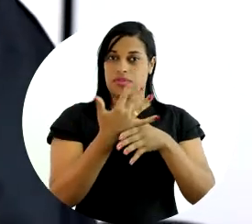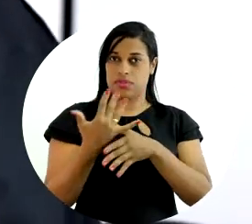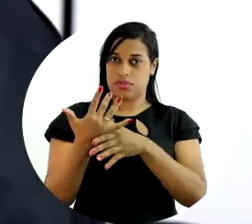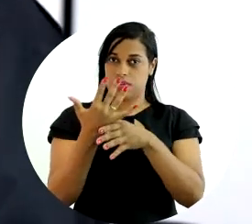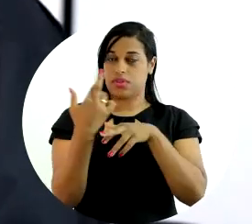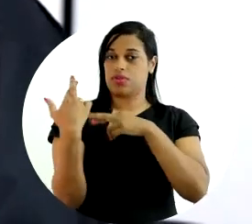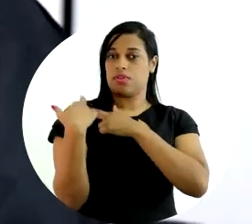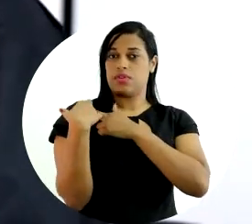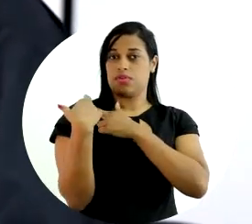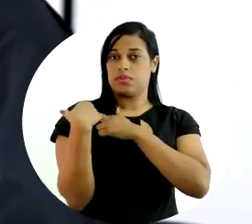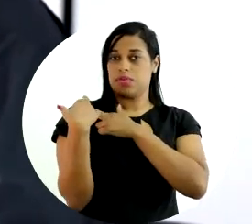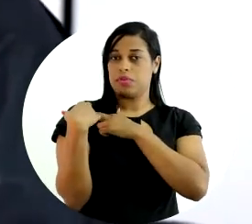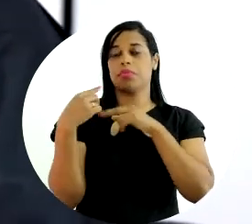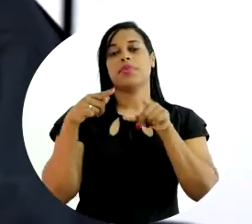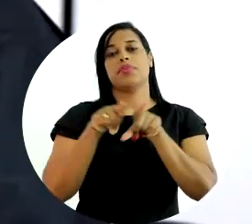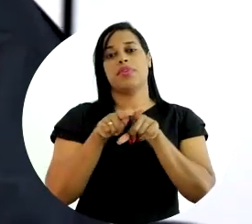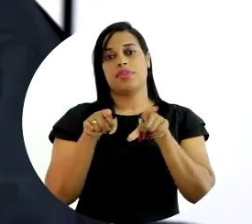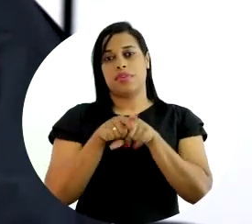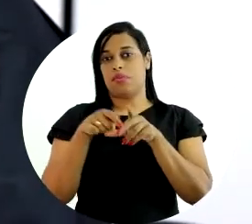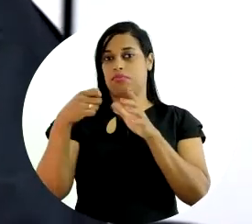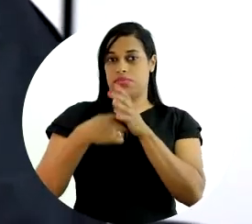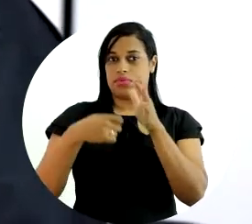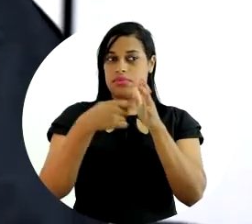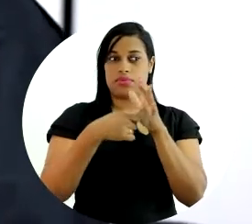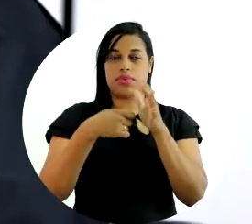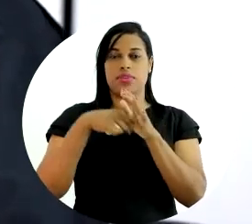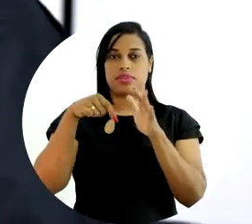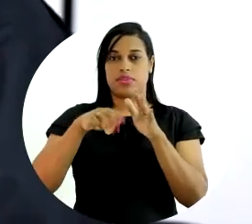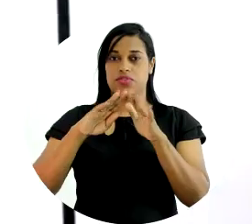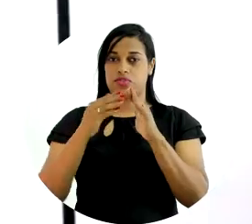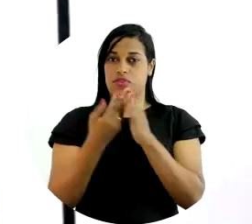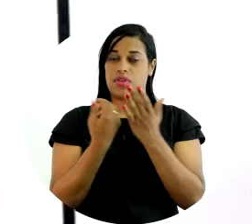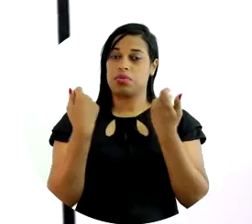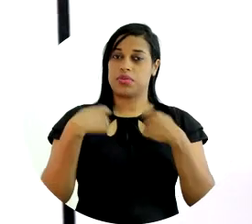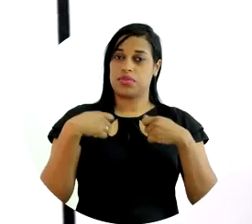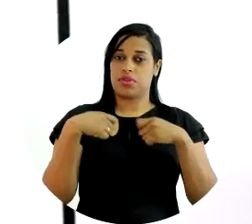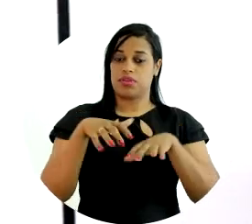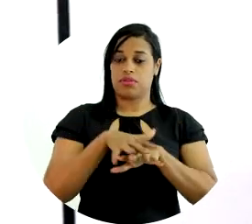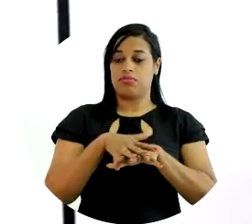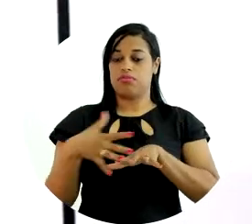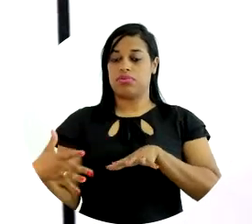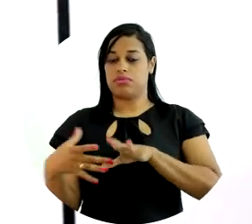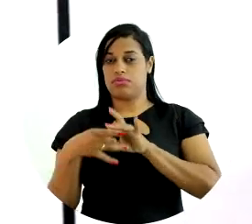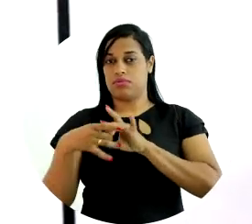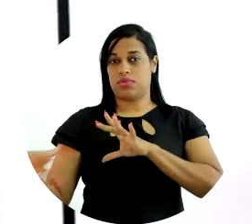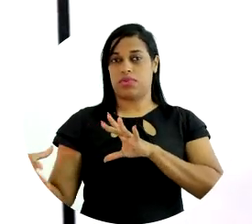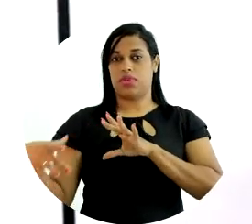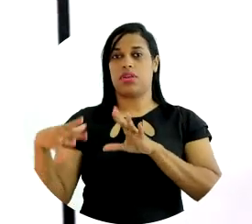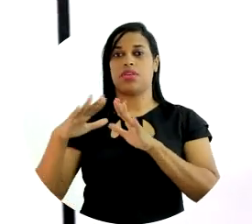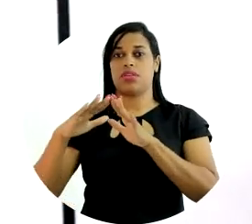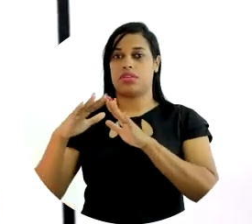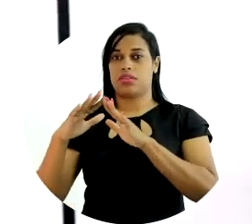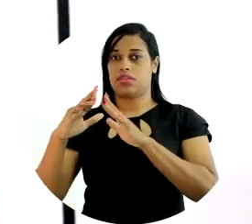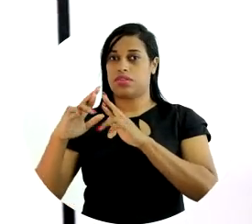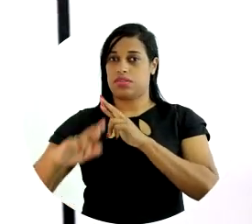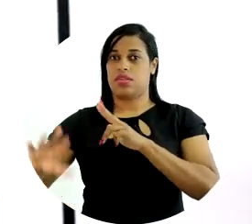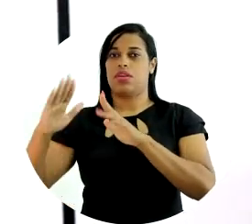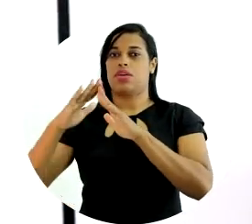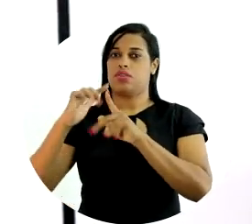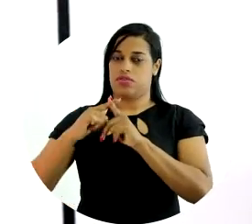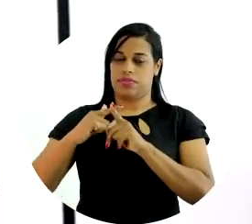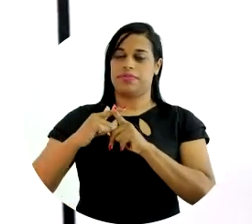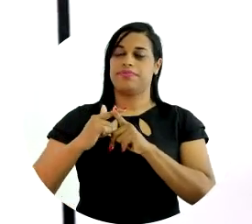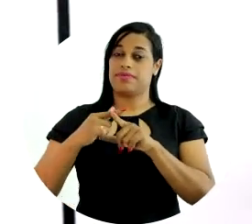cidades e com a responsabilidade das províncias e as duas coisas têm que ser desvinculada da igreja